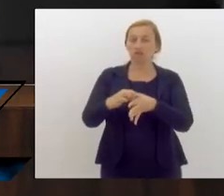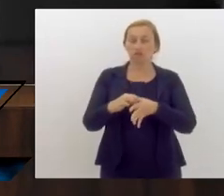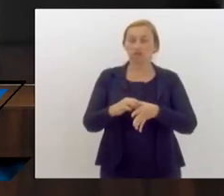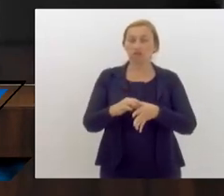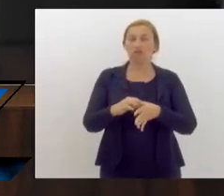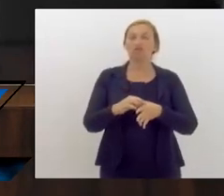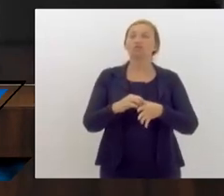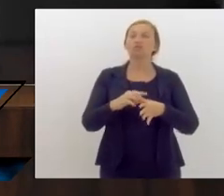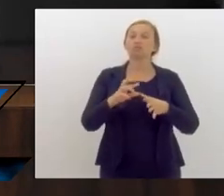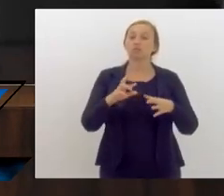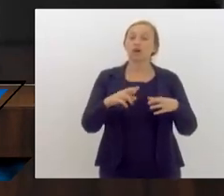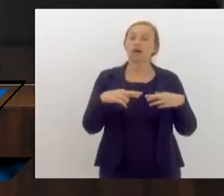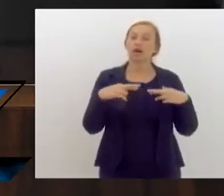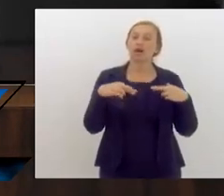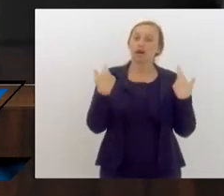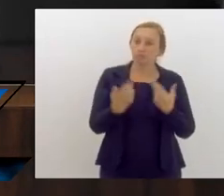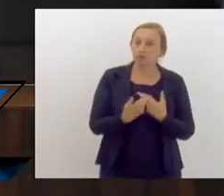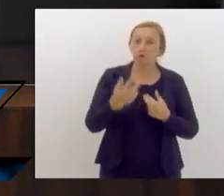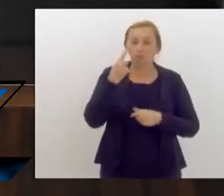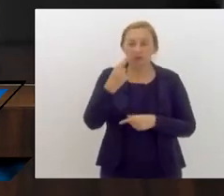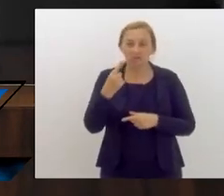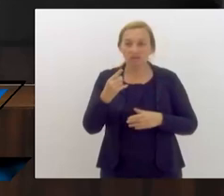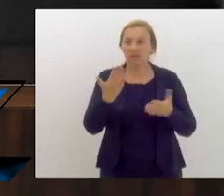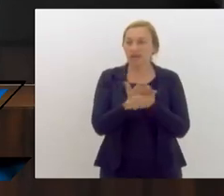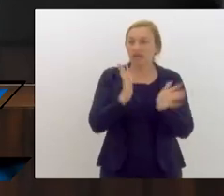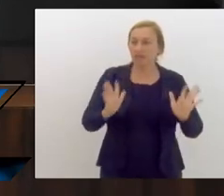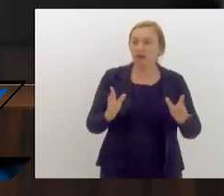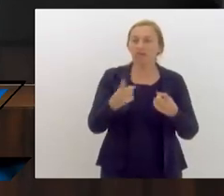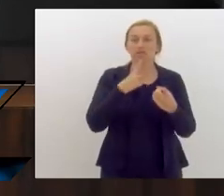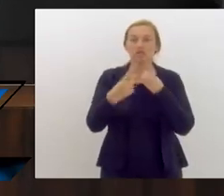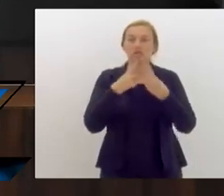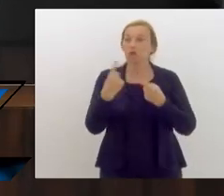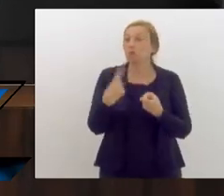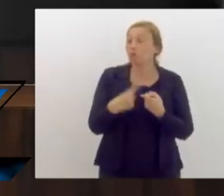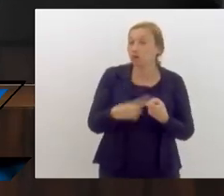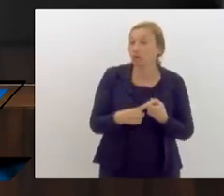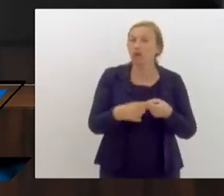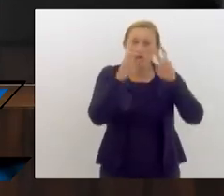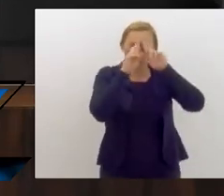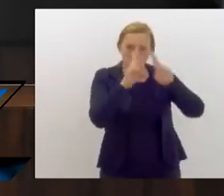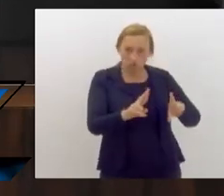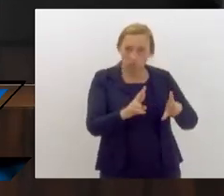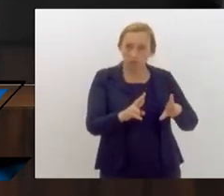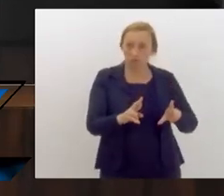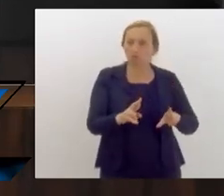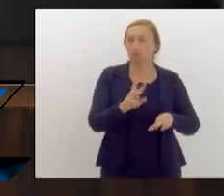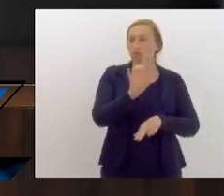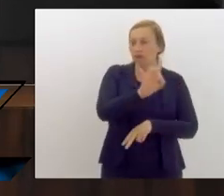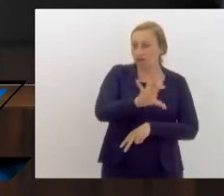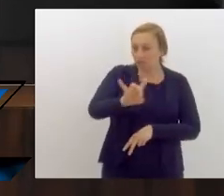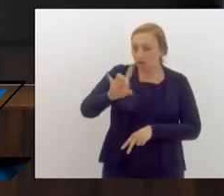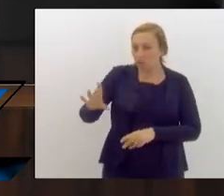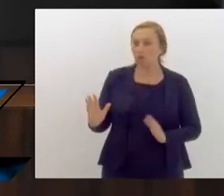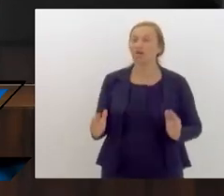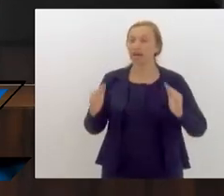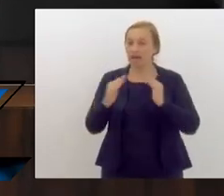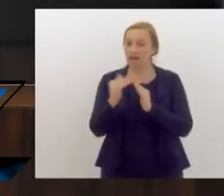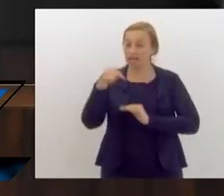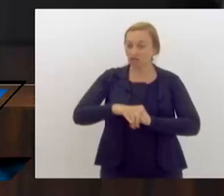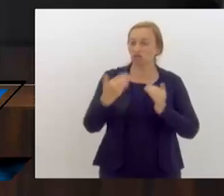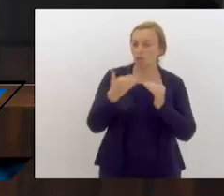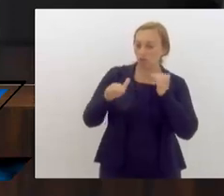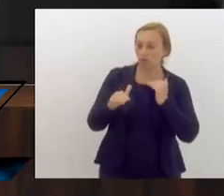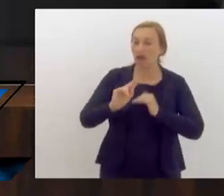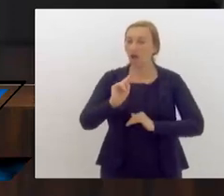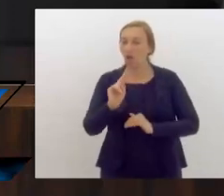numa reunião para a gente deliberar isso e acabar com essa discussão porque respeito muito é natural aqui é a casa da gente concordar